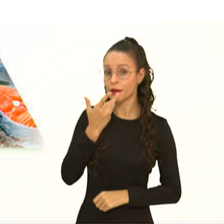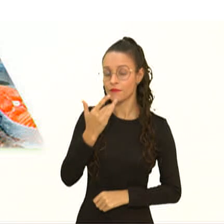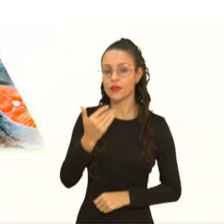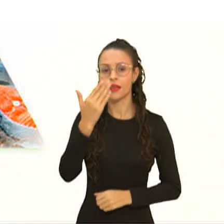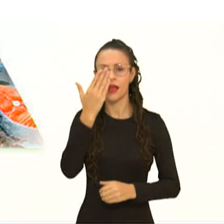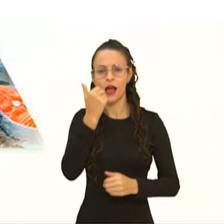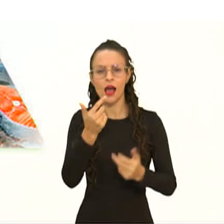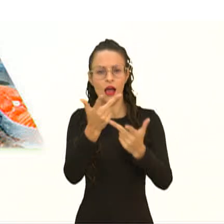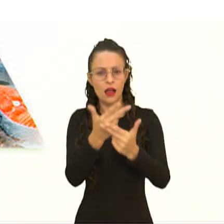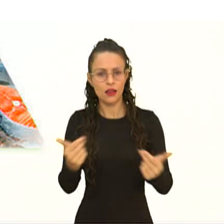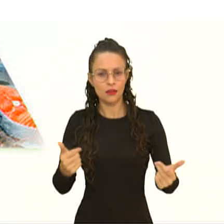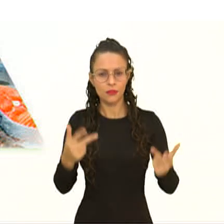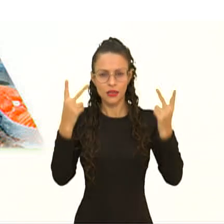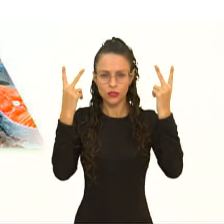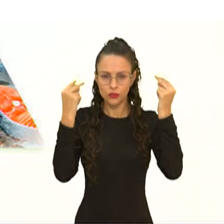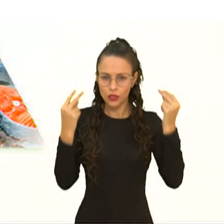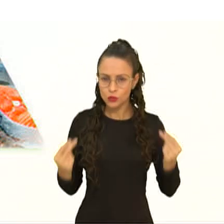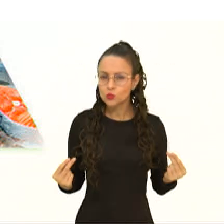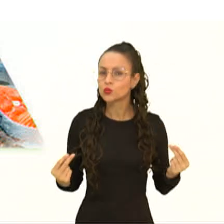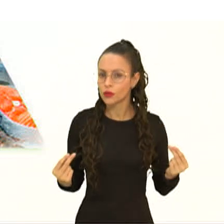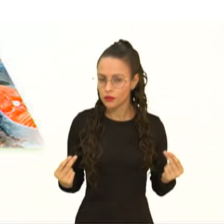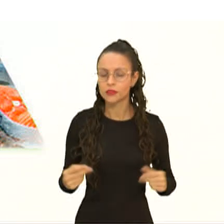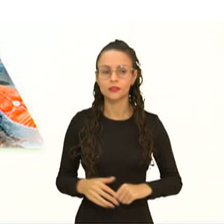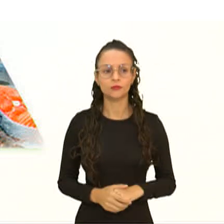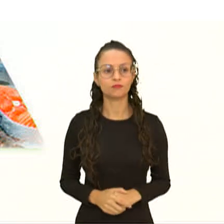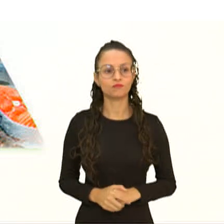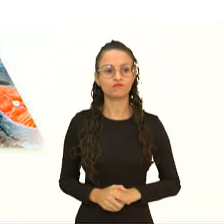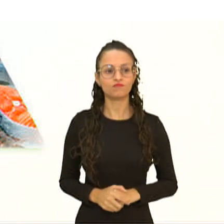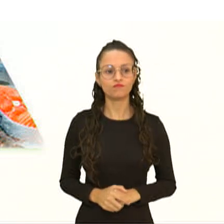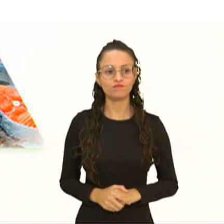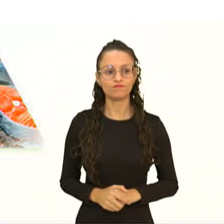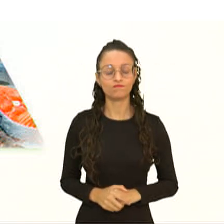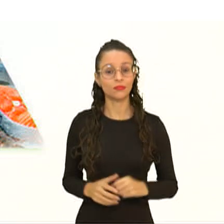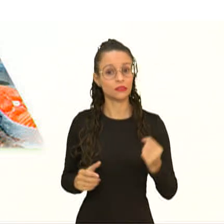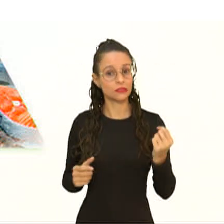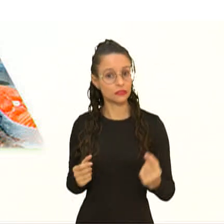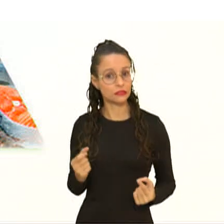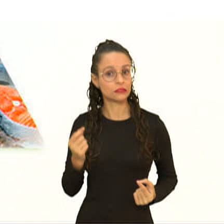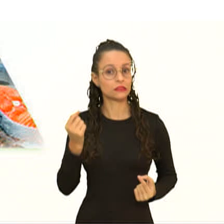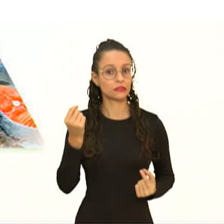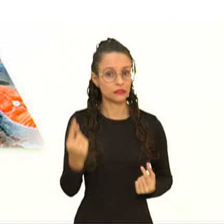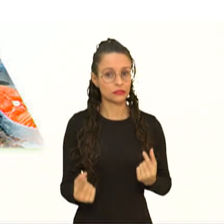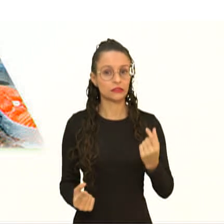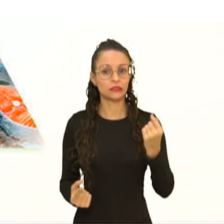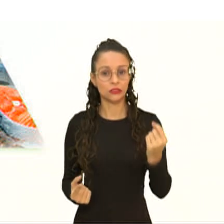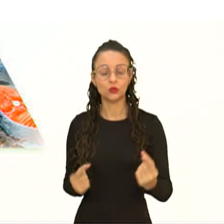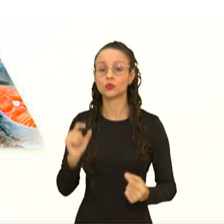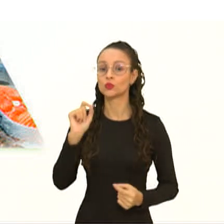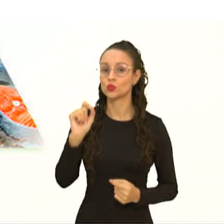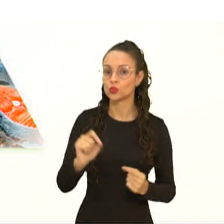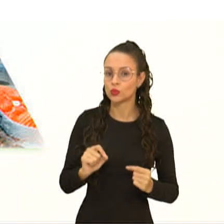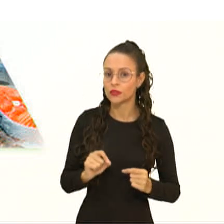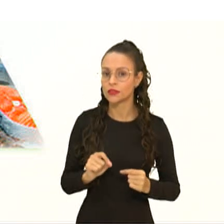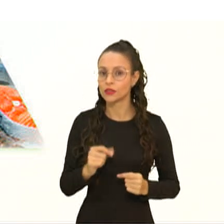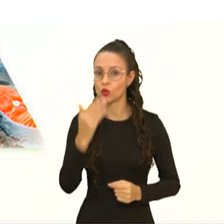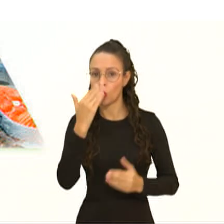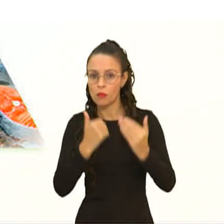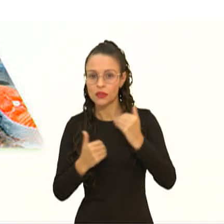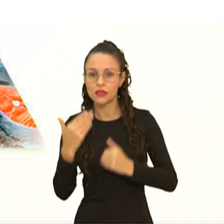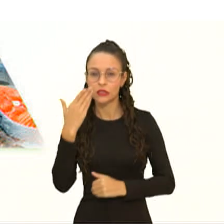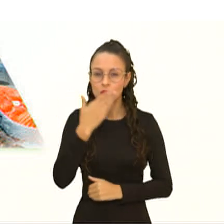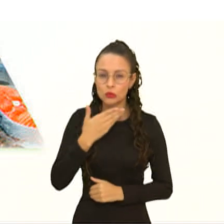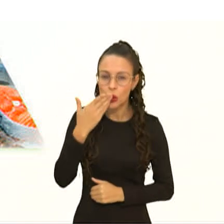naturais menos industrializados possíveis moderar no consumo de sódio e açúcares e